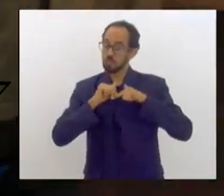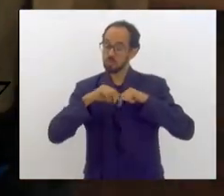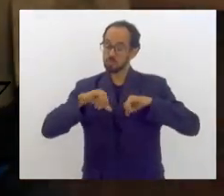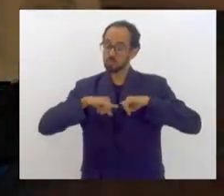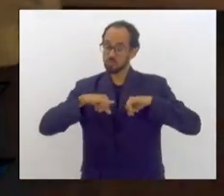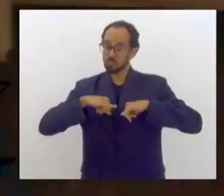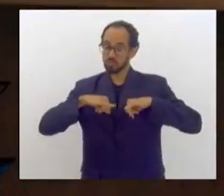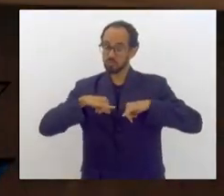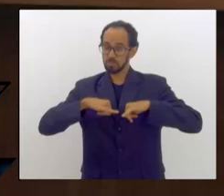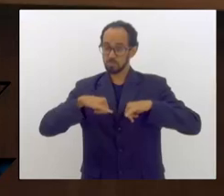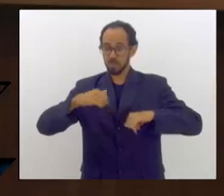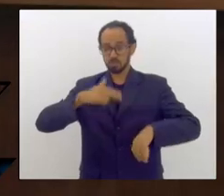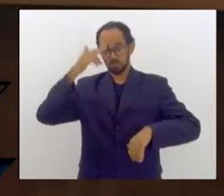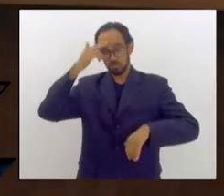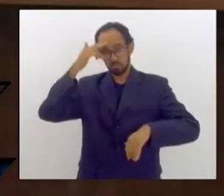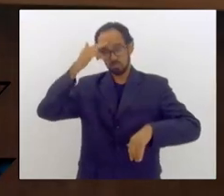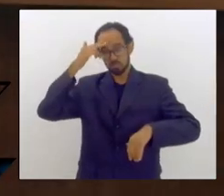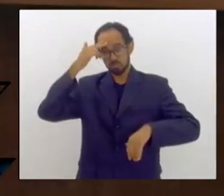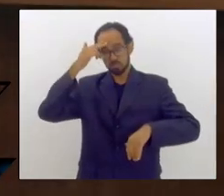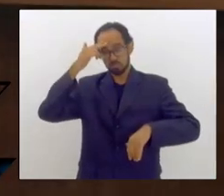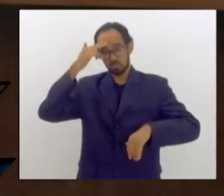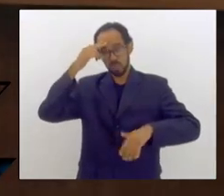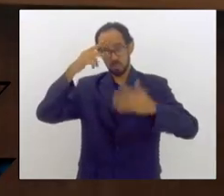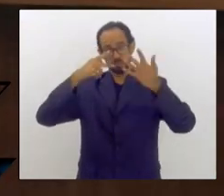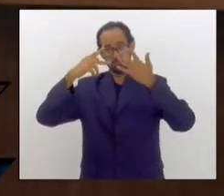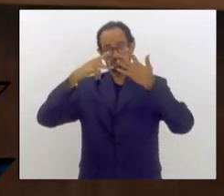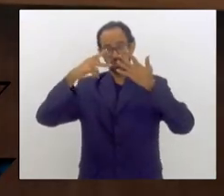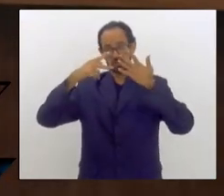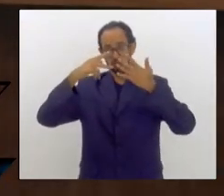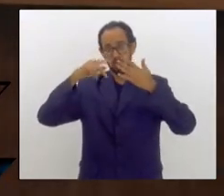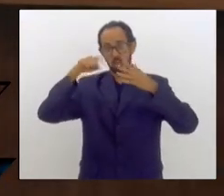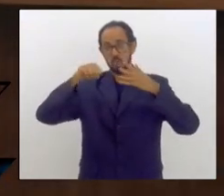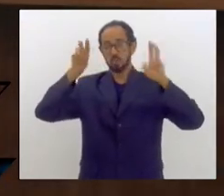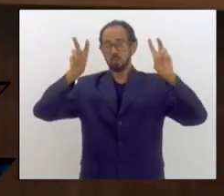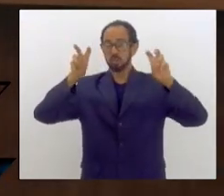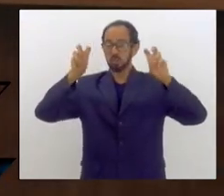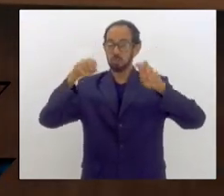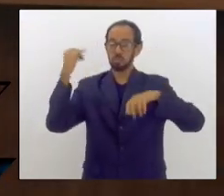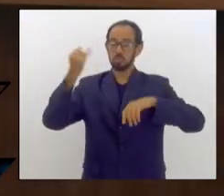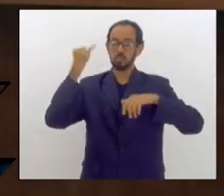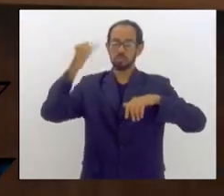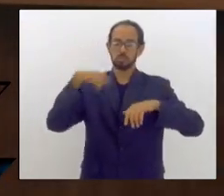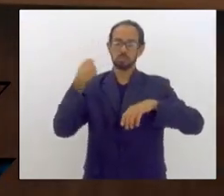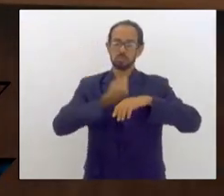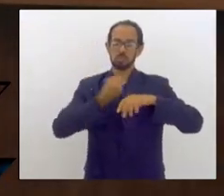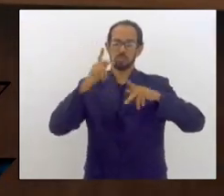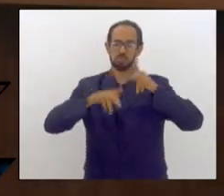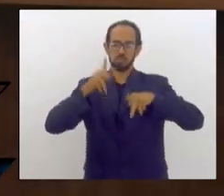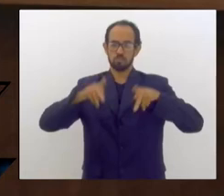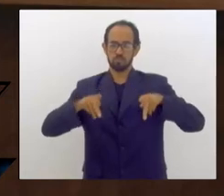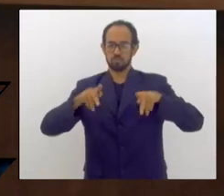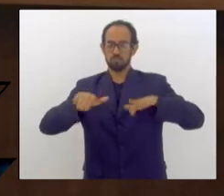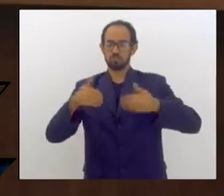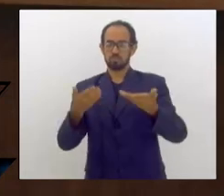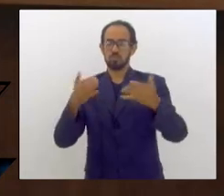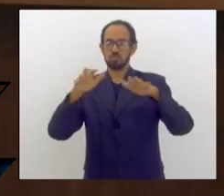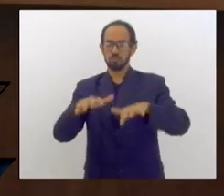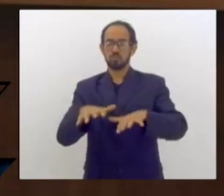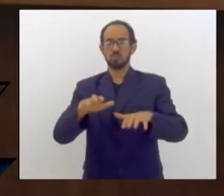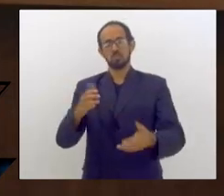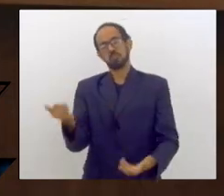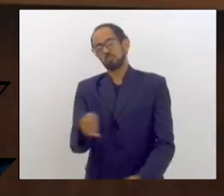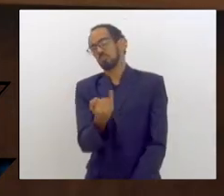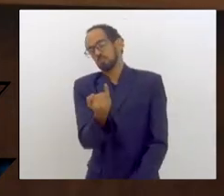psíquico. Exatamente um tema que é tão central para a nossa população. Então, nesse sentido, aproveitar aqui o ensejo do